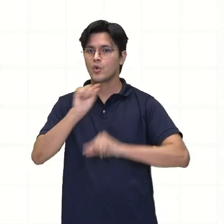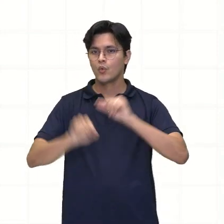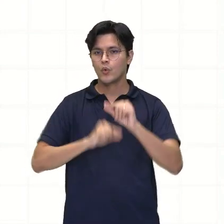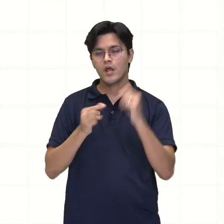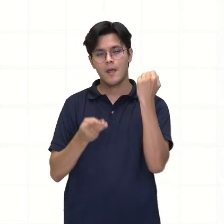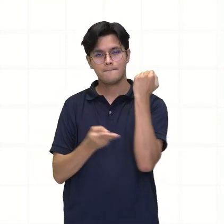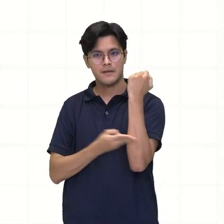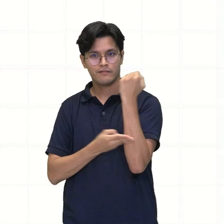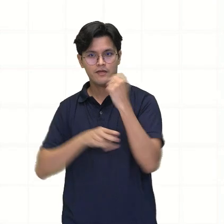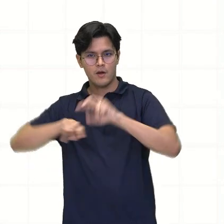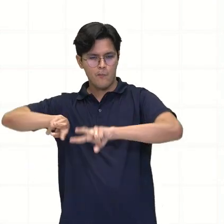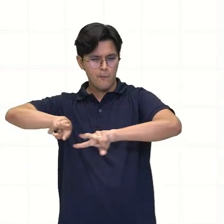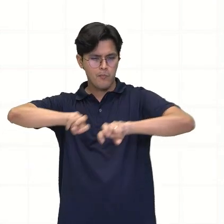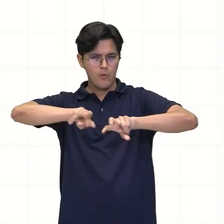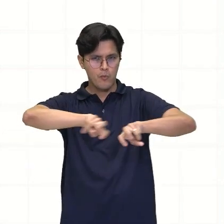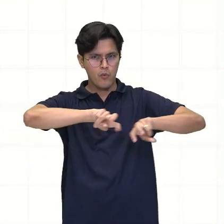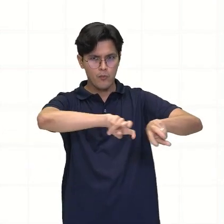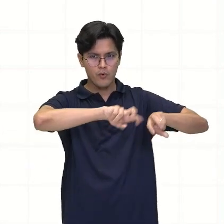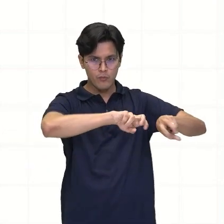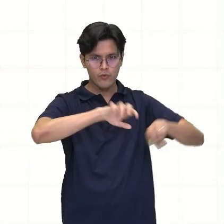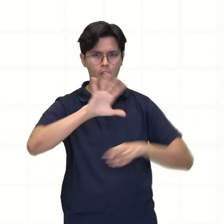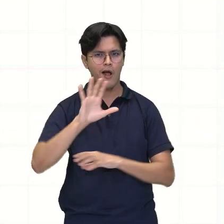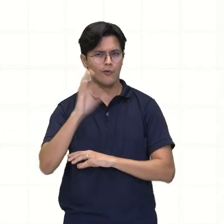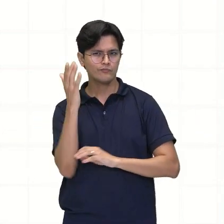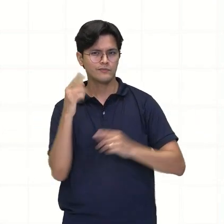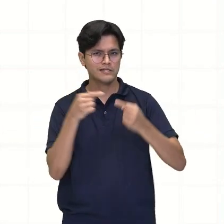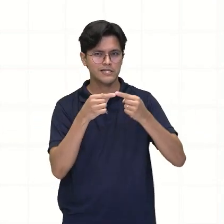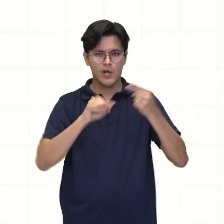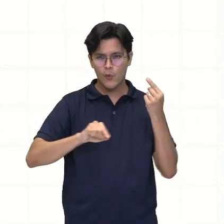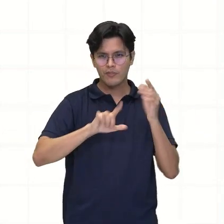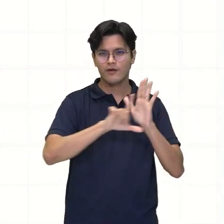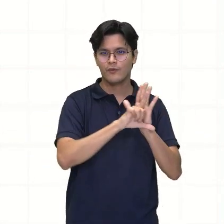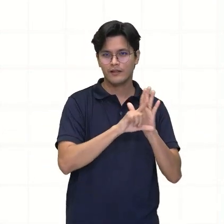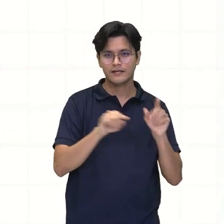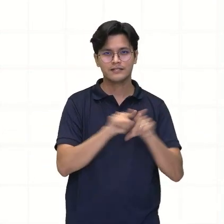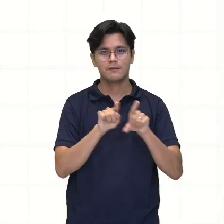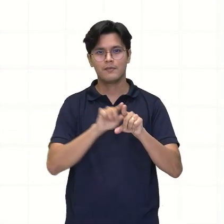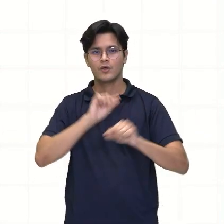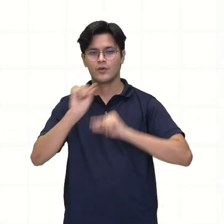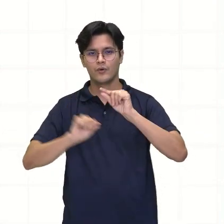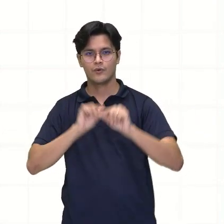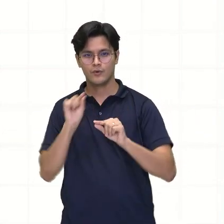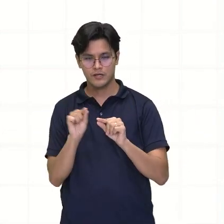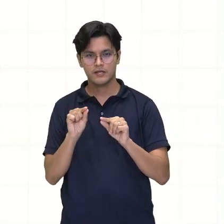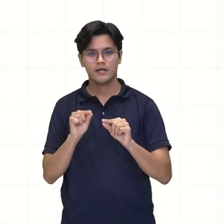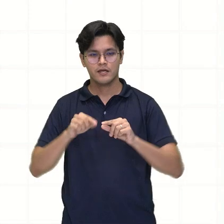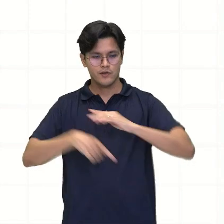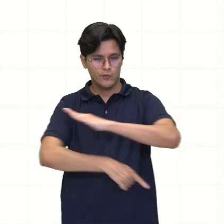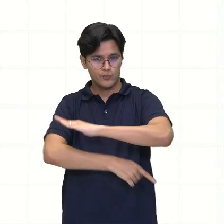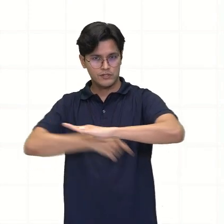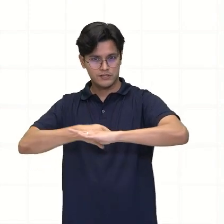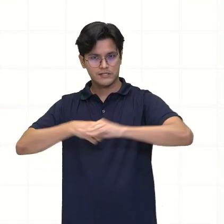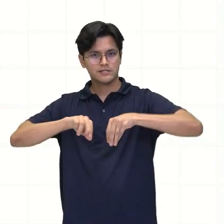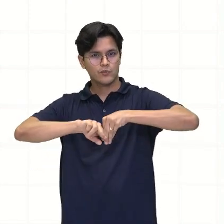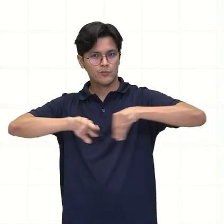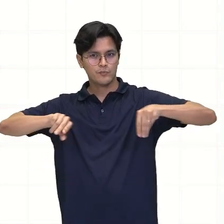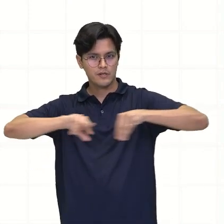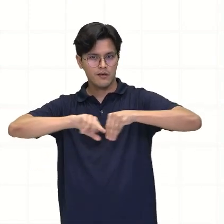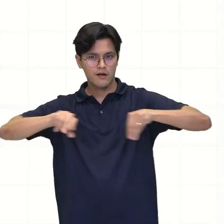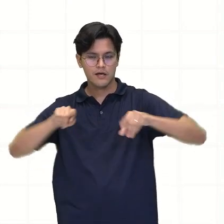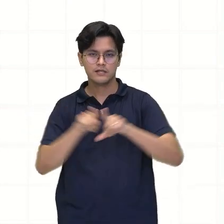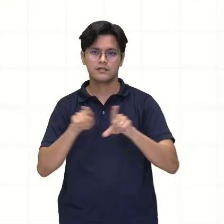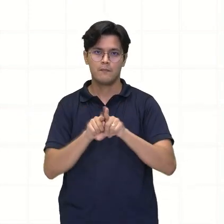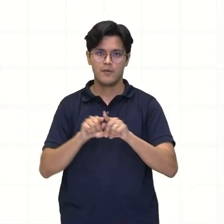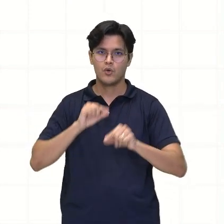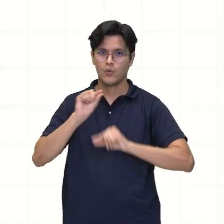forma ilegal, sem fiscalização, né, a extração mineral, e também aqui o avanço da atividade do setor primário, né, que